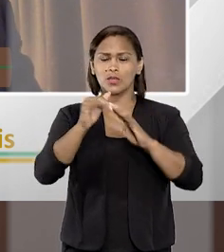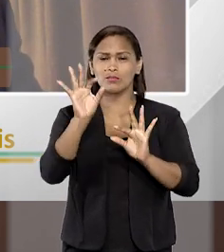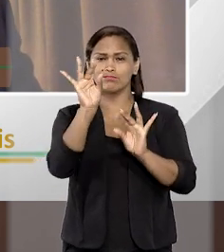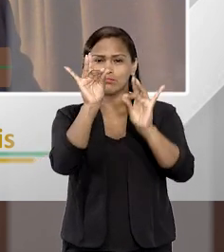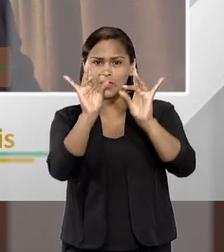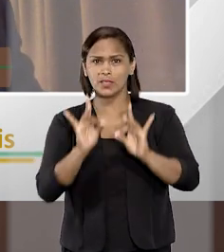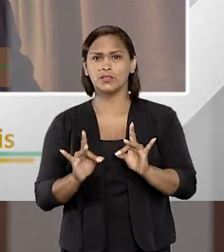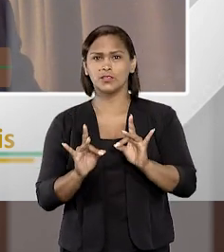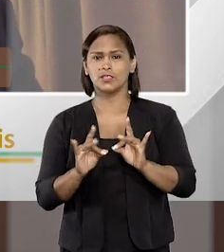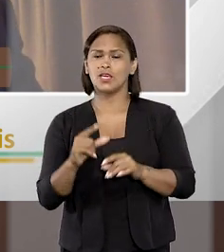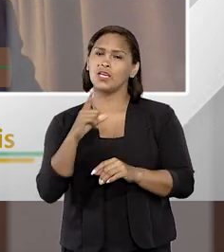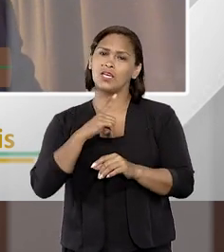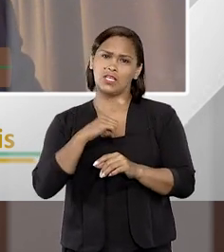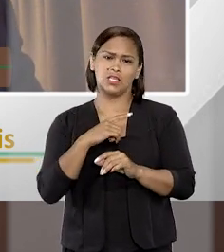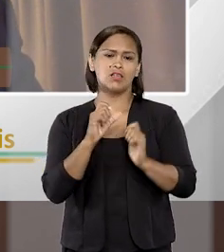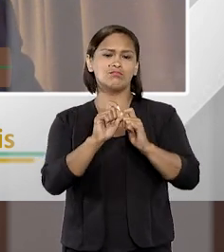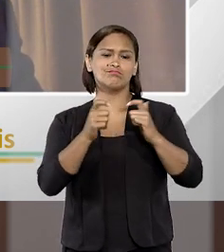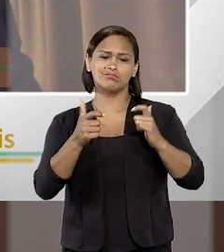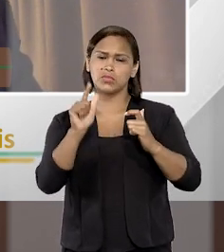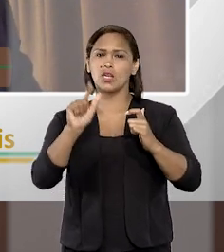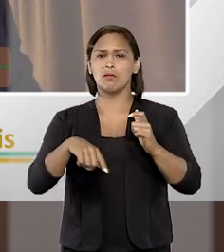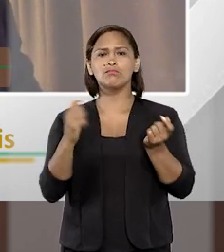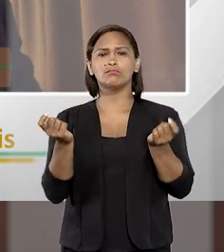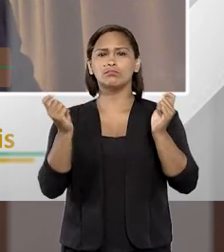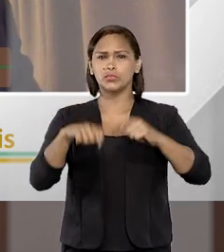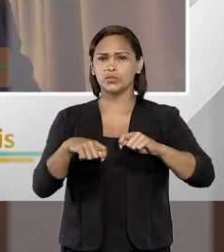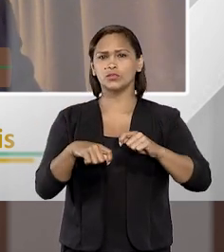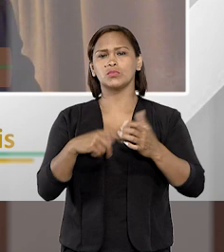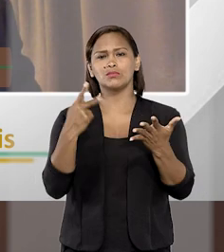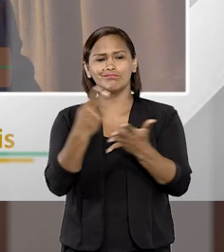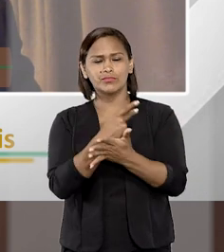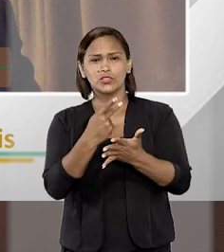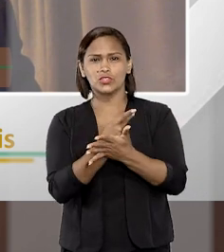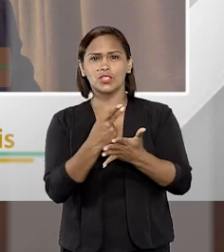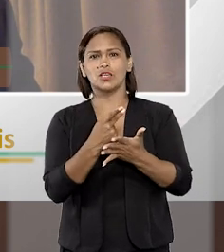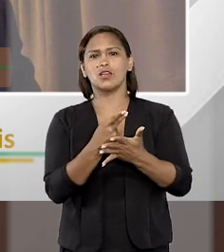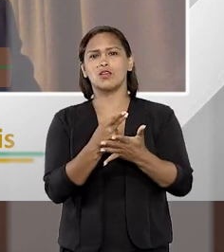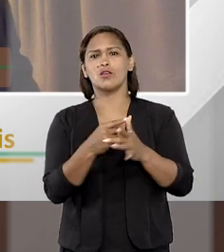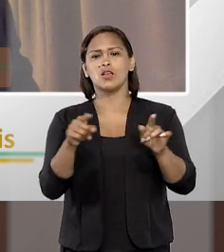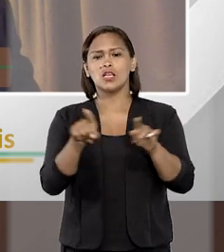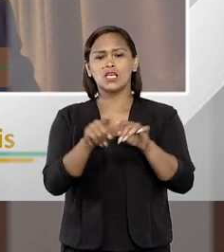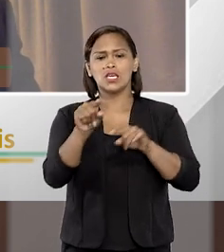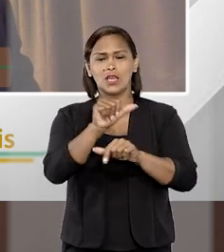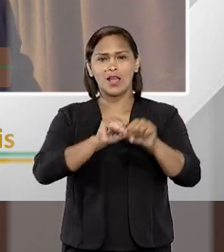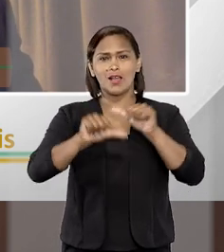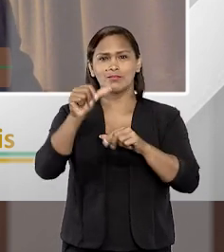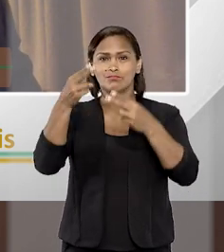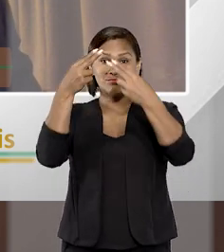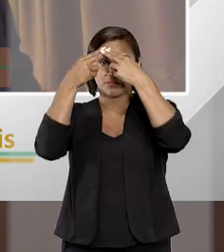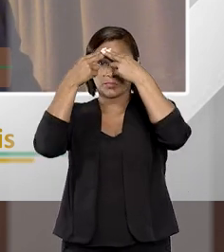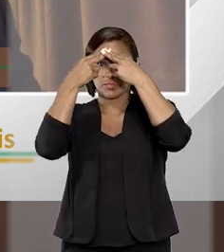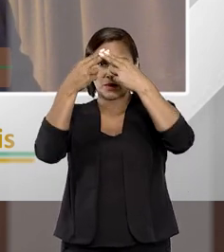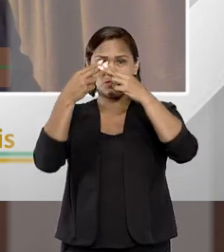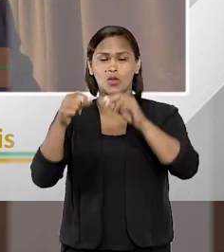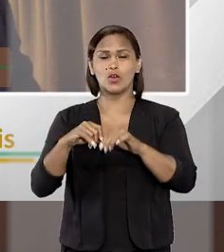cuidadosa se ele tem grande possibilidade de contaminar irremediavelmente a memória de vítimas e